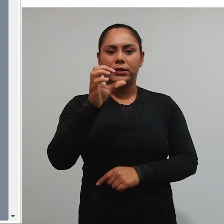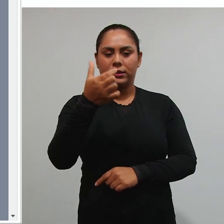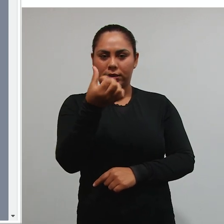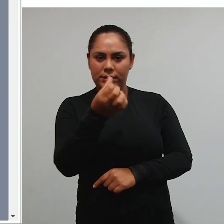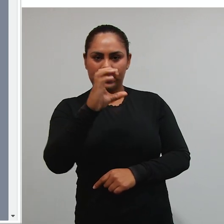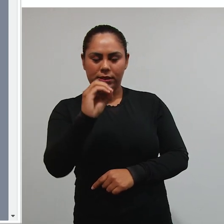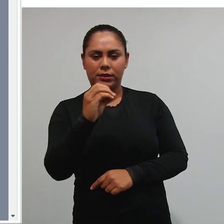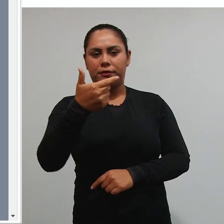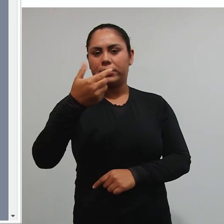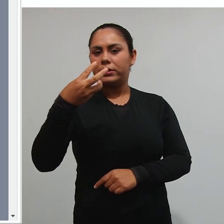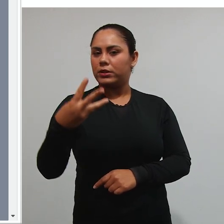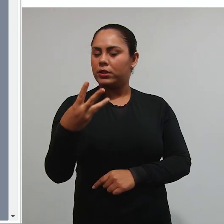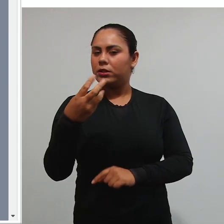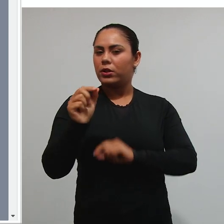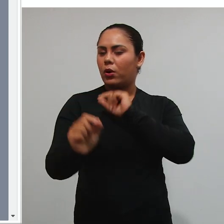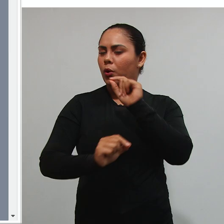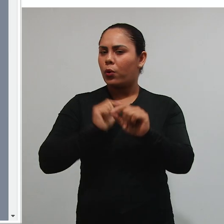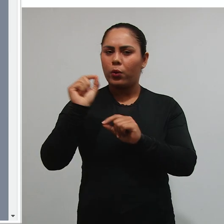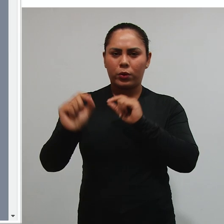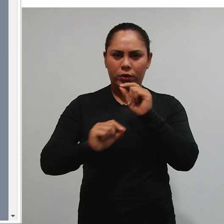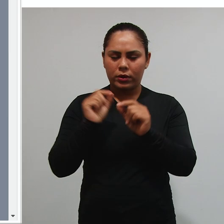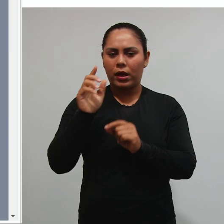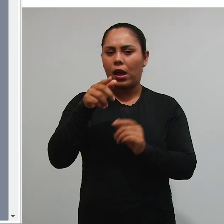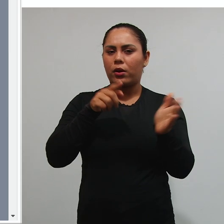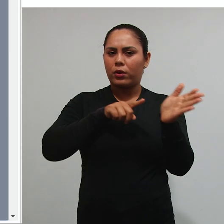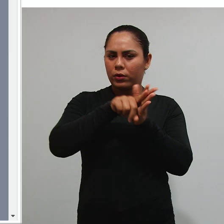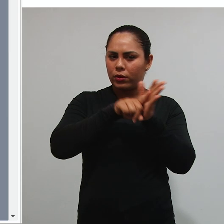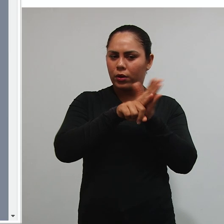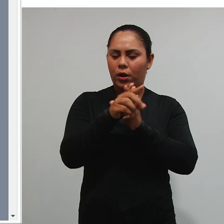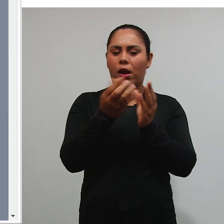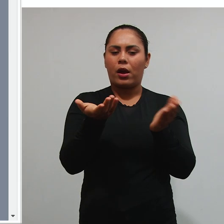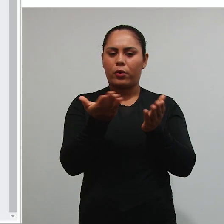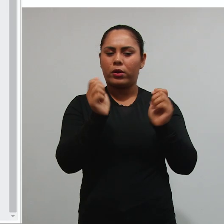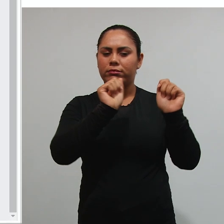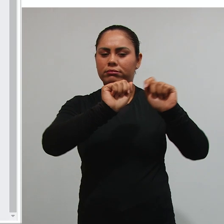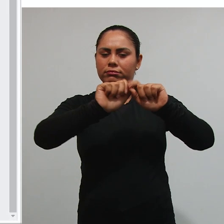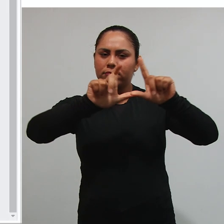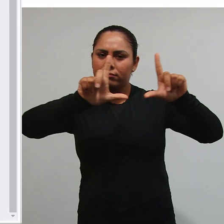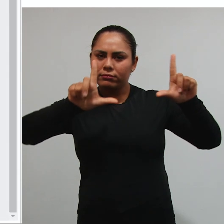6023. Então, qual que é a NBR 6023? A gente vai lá para a nossa